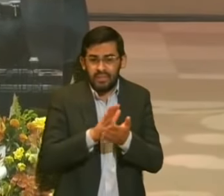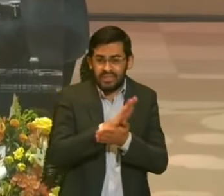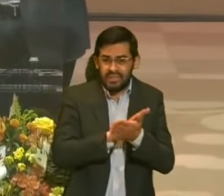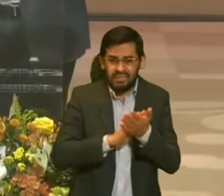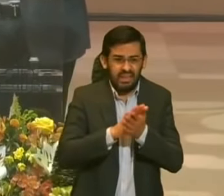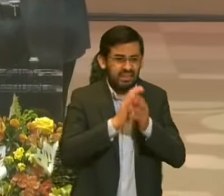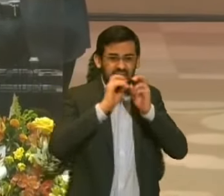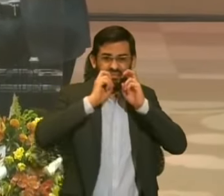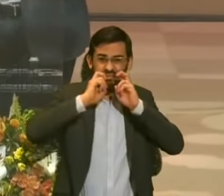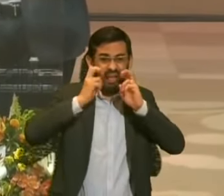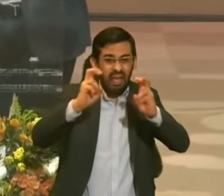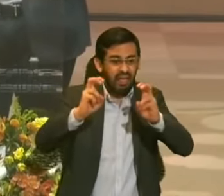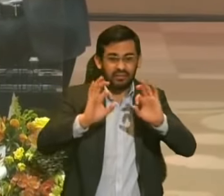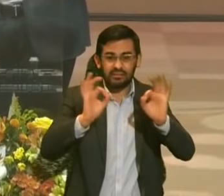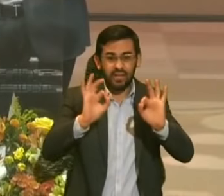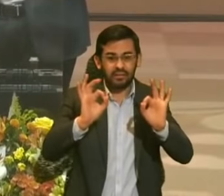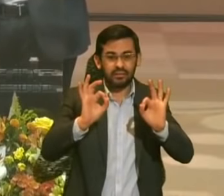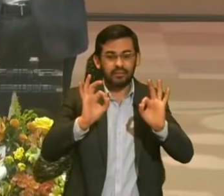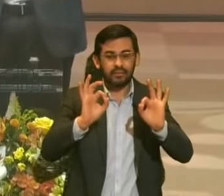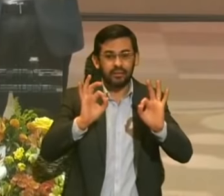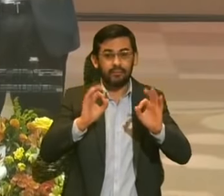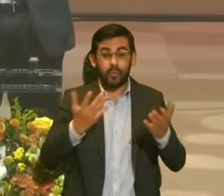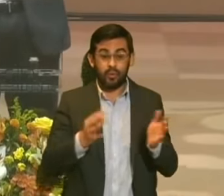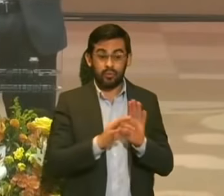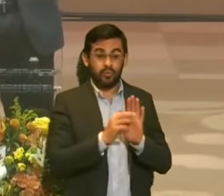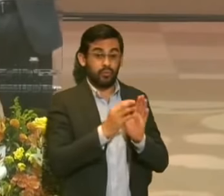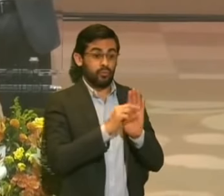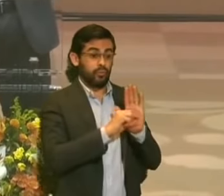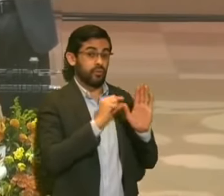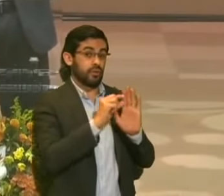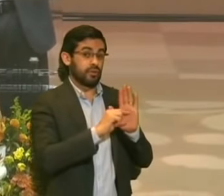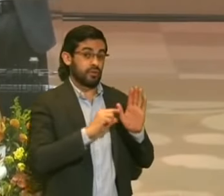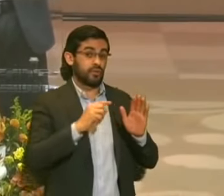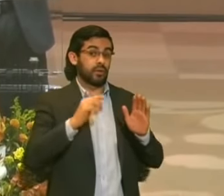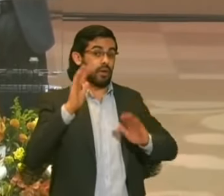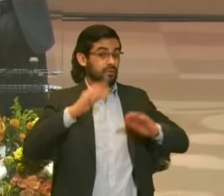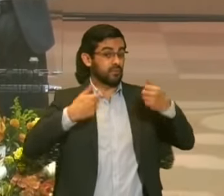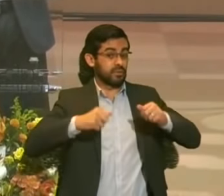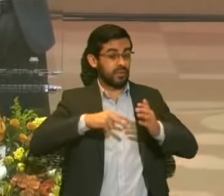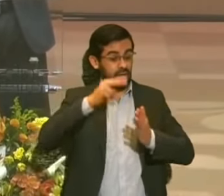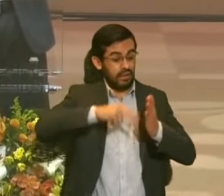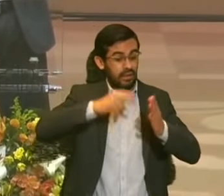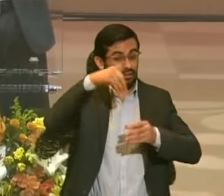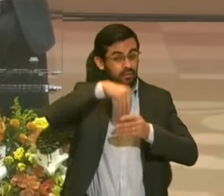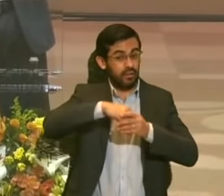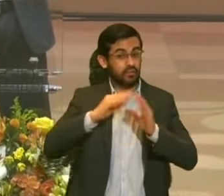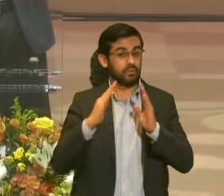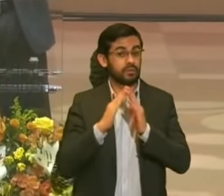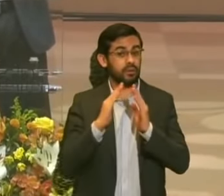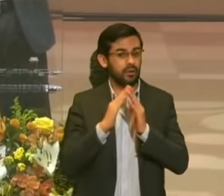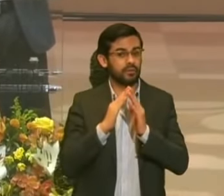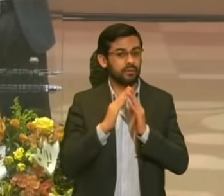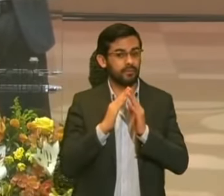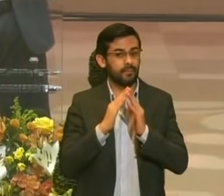de gritarias. Olha, esse versículo tem que ser lido em algumas casas.